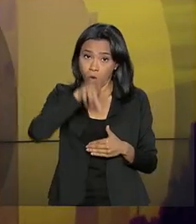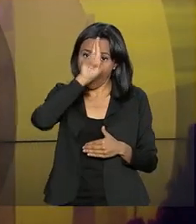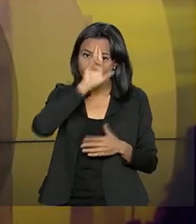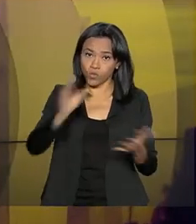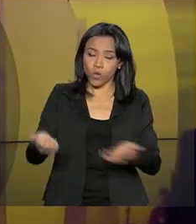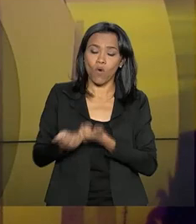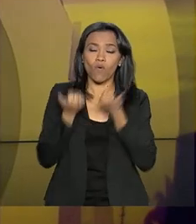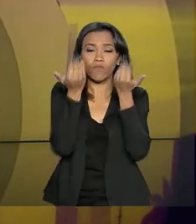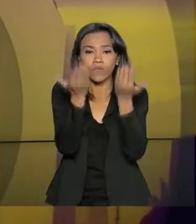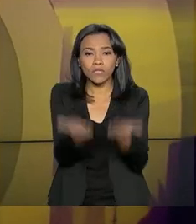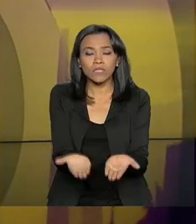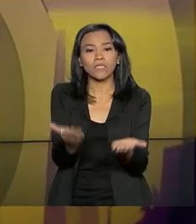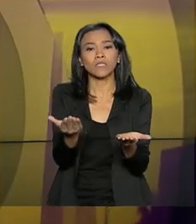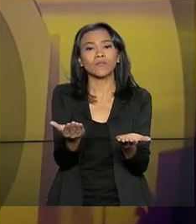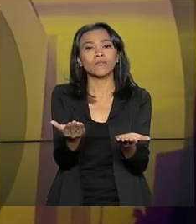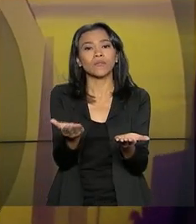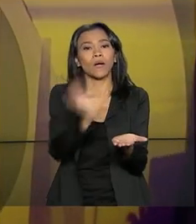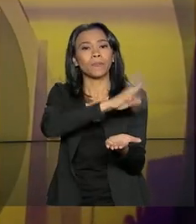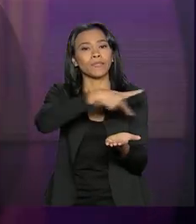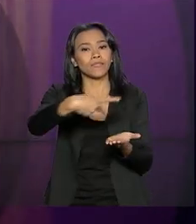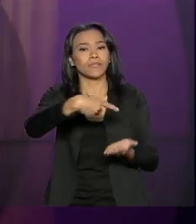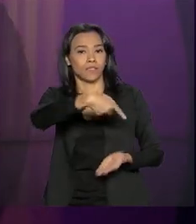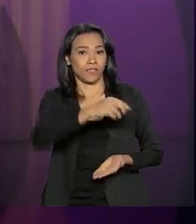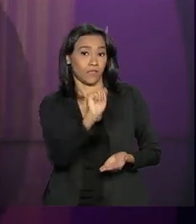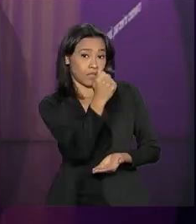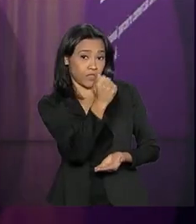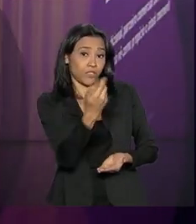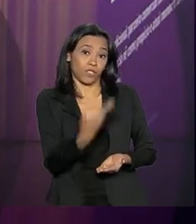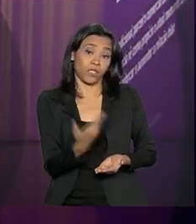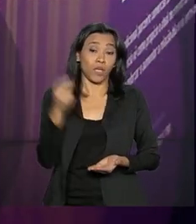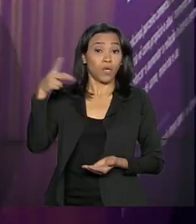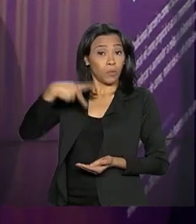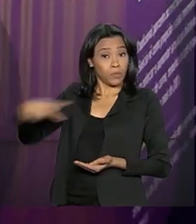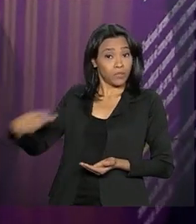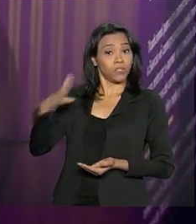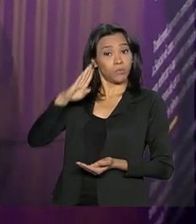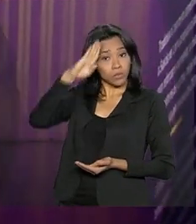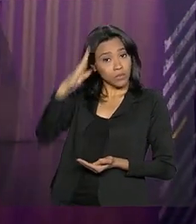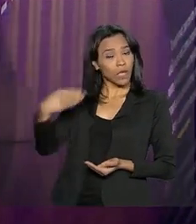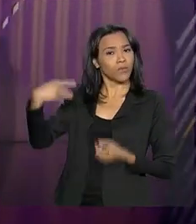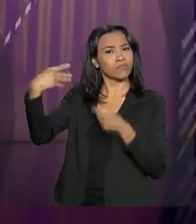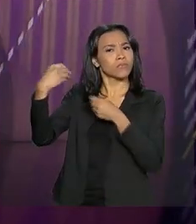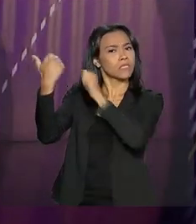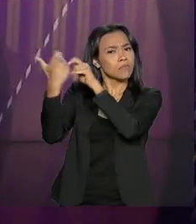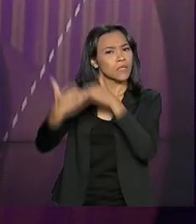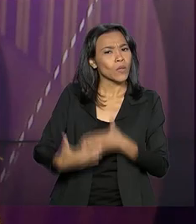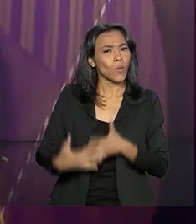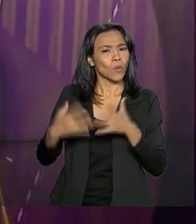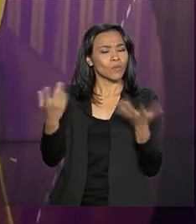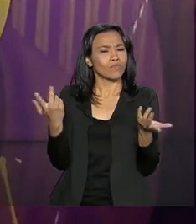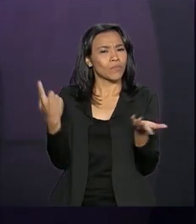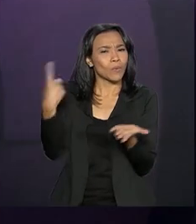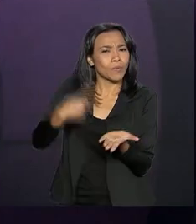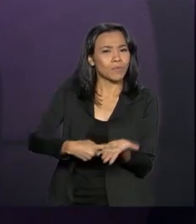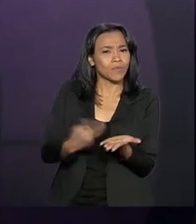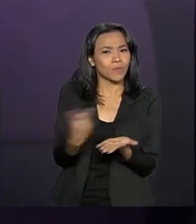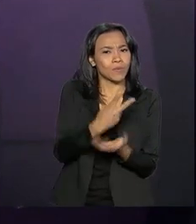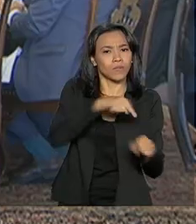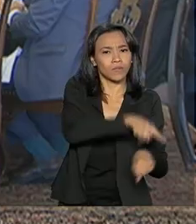ao presidente argentino no Itamaraty, durante o brinde, o presidente Bolsonaro falou sobre os laços entre os dois países.